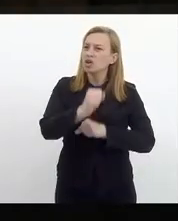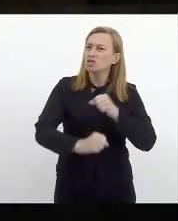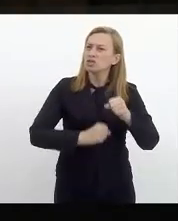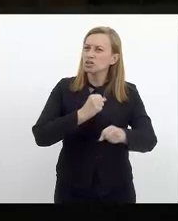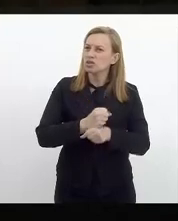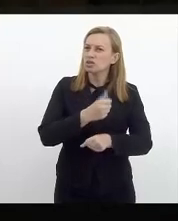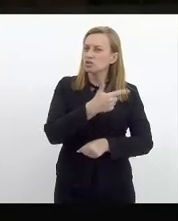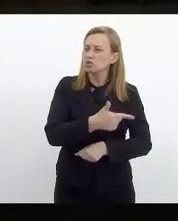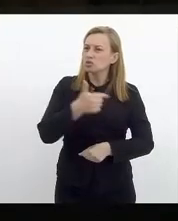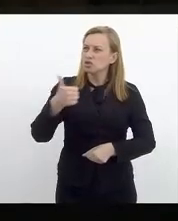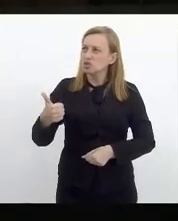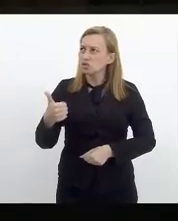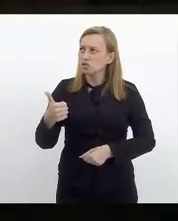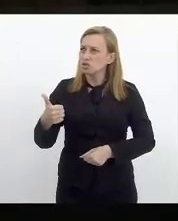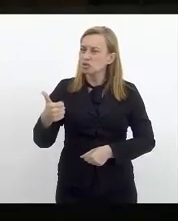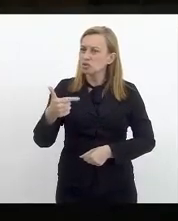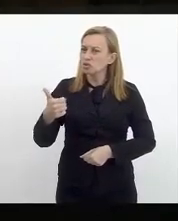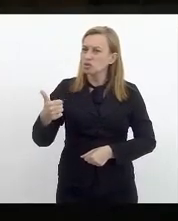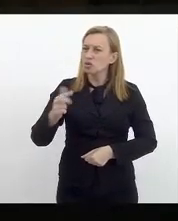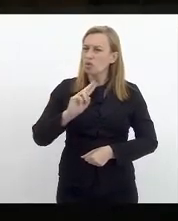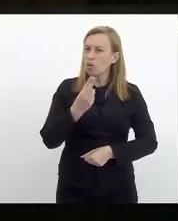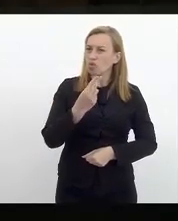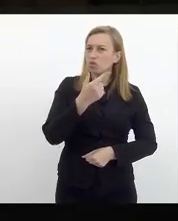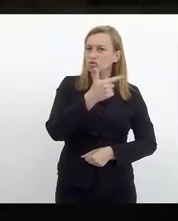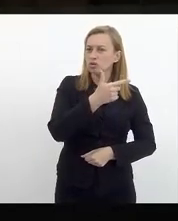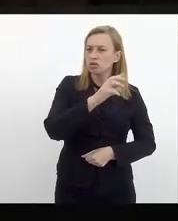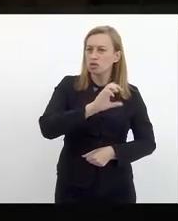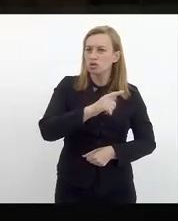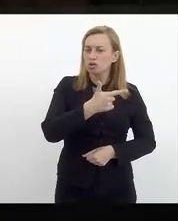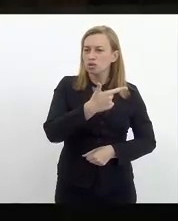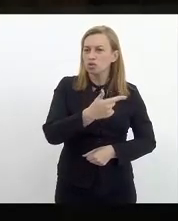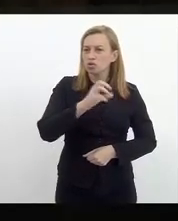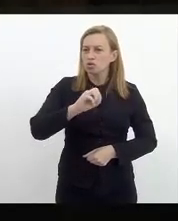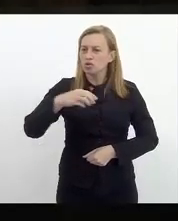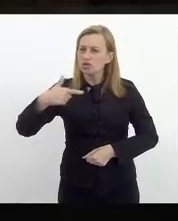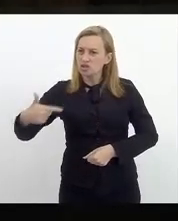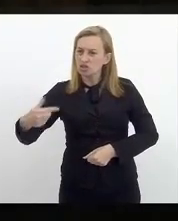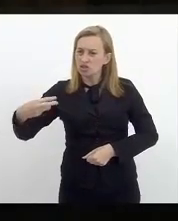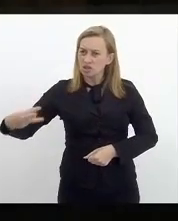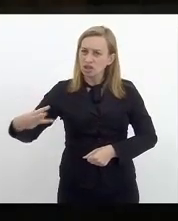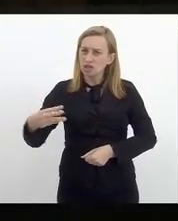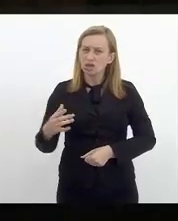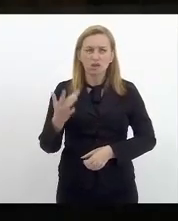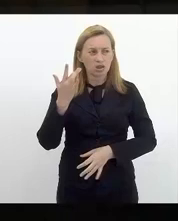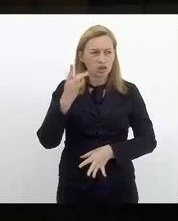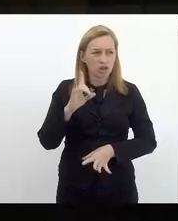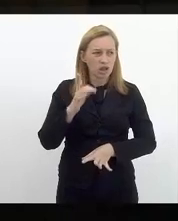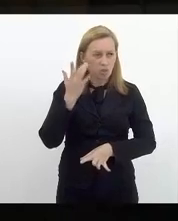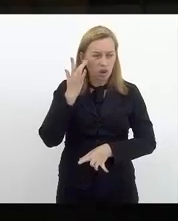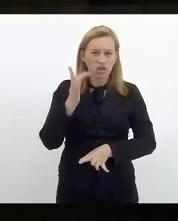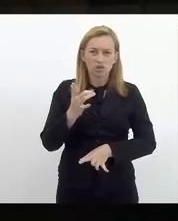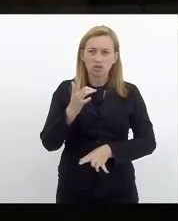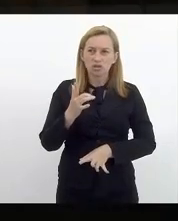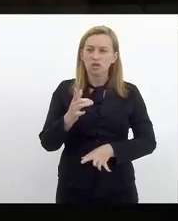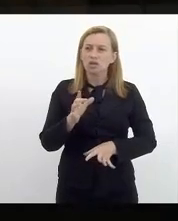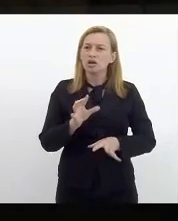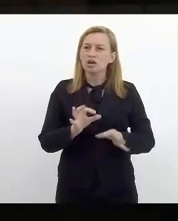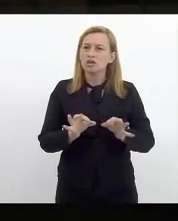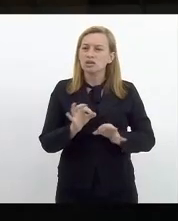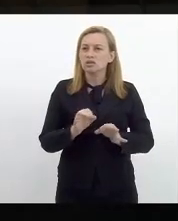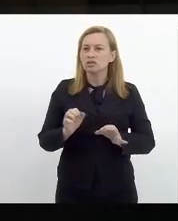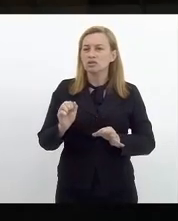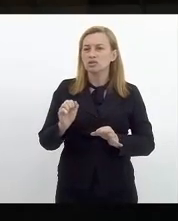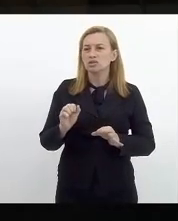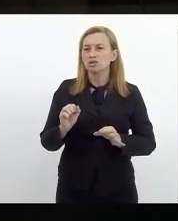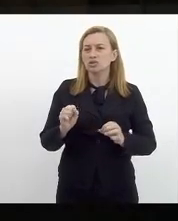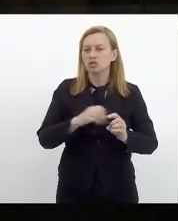vem 2022/2023 tiver enganada as organizações sociais elas são obrigadas